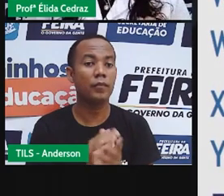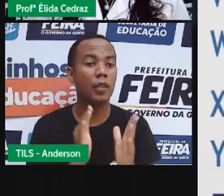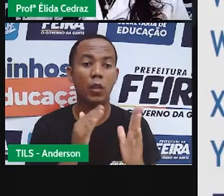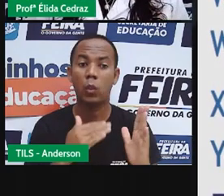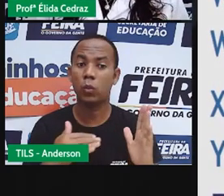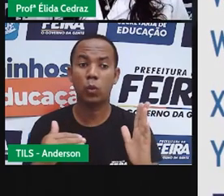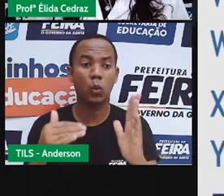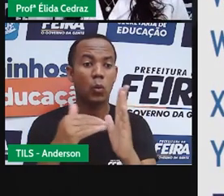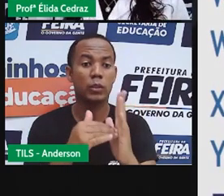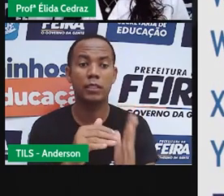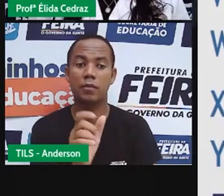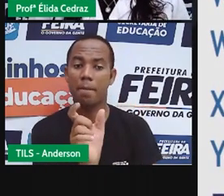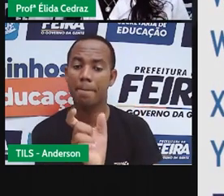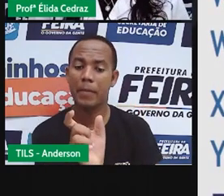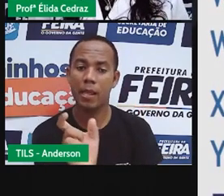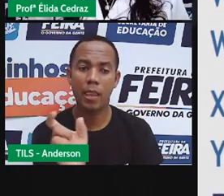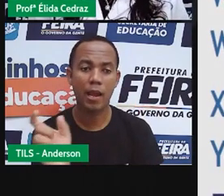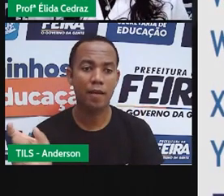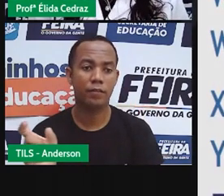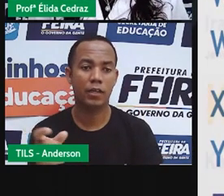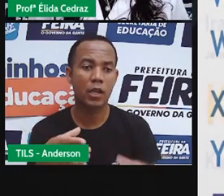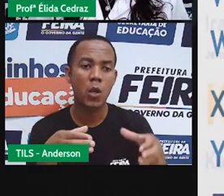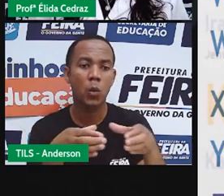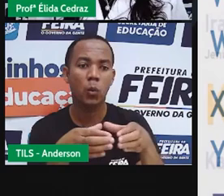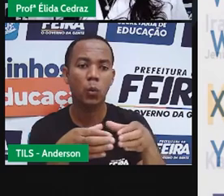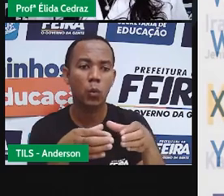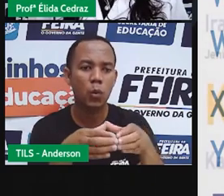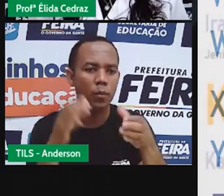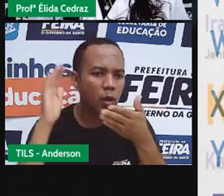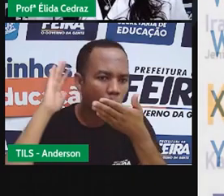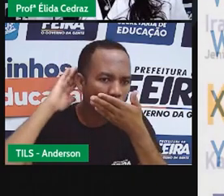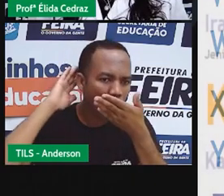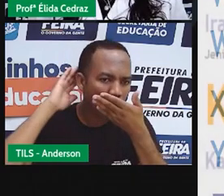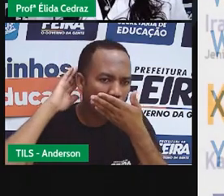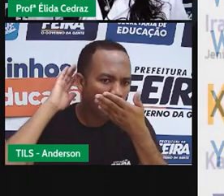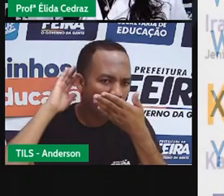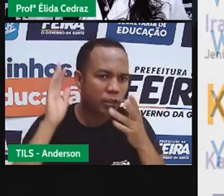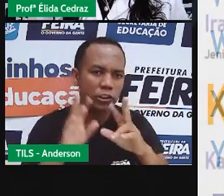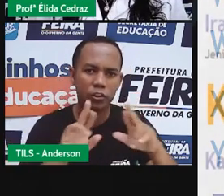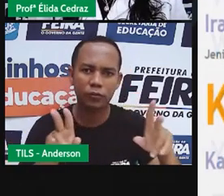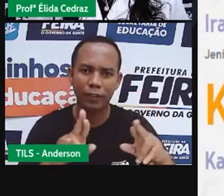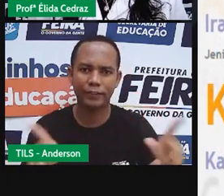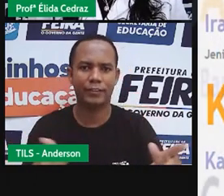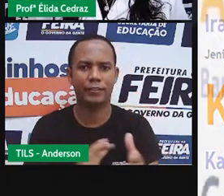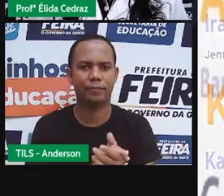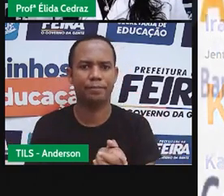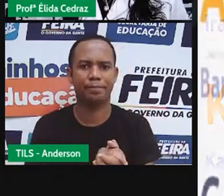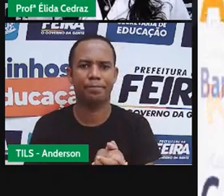Todas essas palavras são nações indígenas. Olha só quantas.